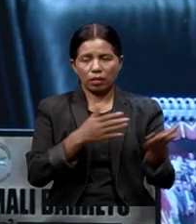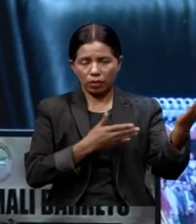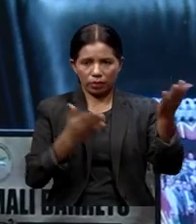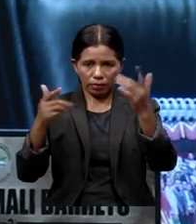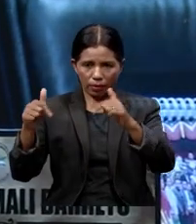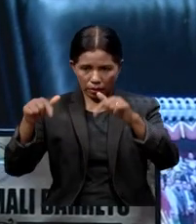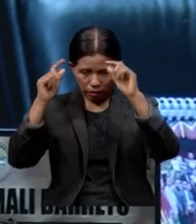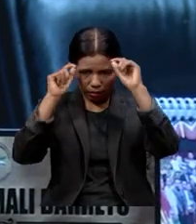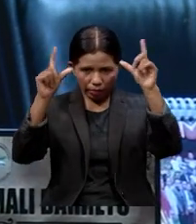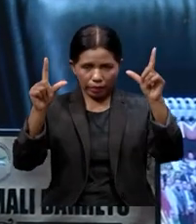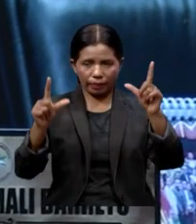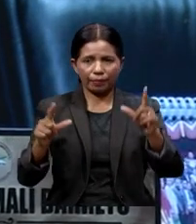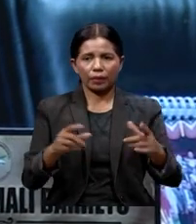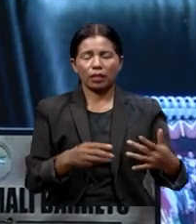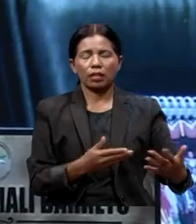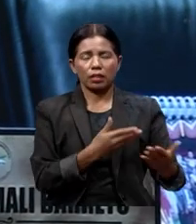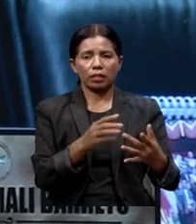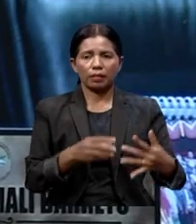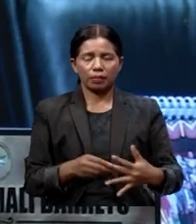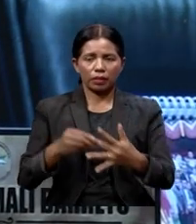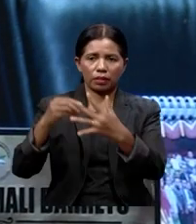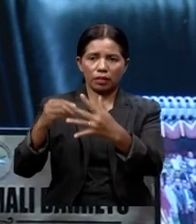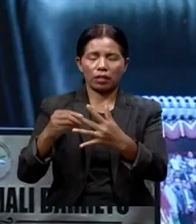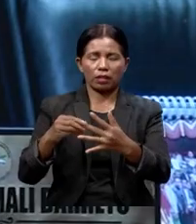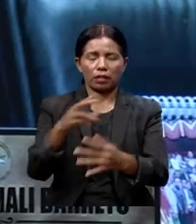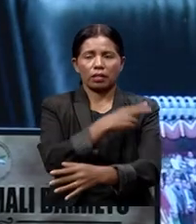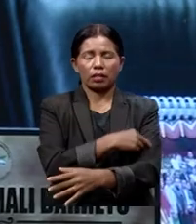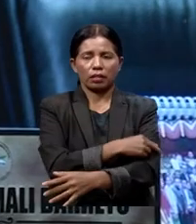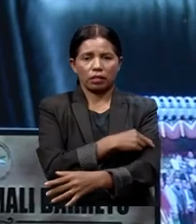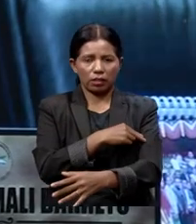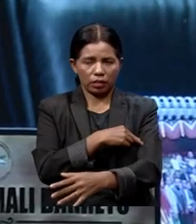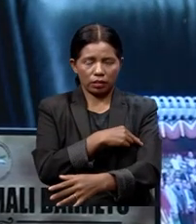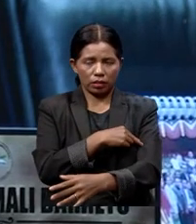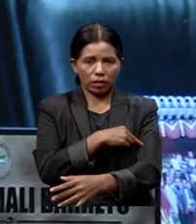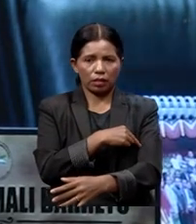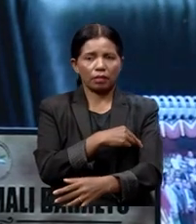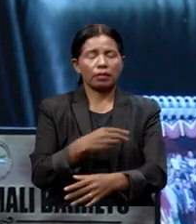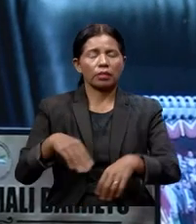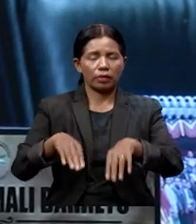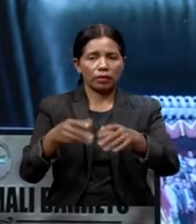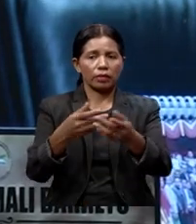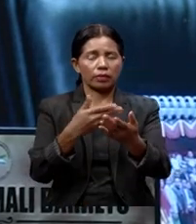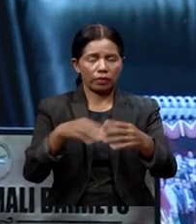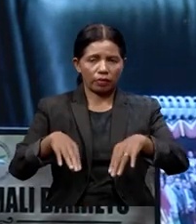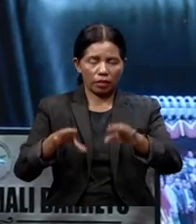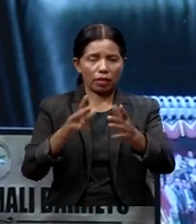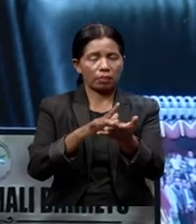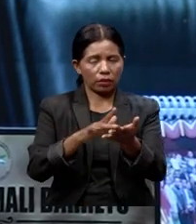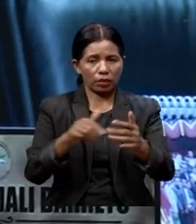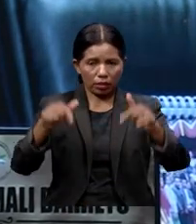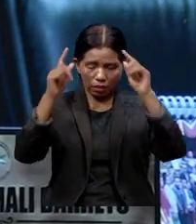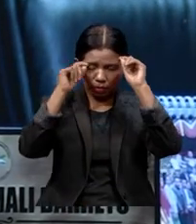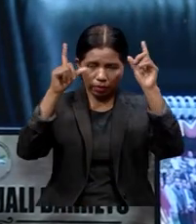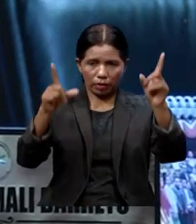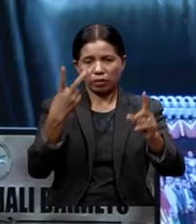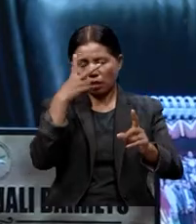ir a Timor-Leste, e Liliu, vai ir a clínica, sira clínica farmácia sira nebema que existe ia Timor Larang atau